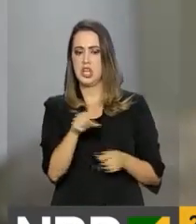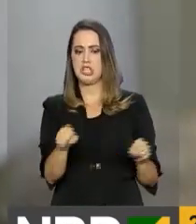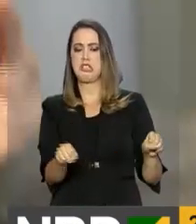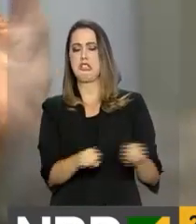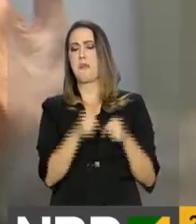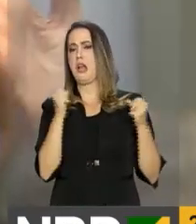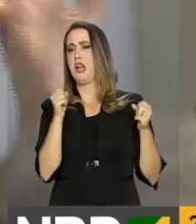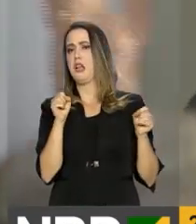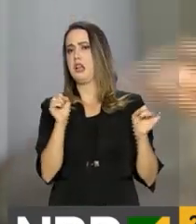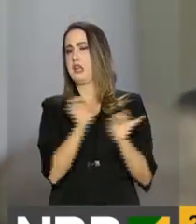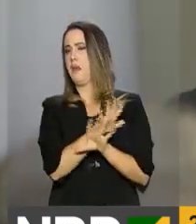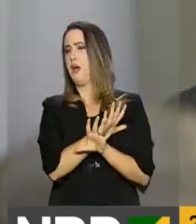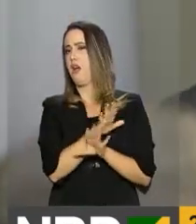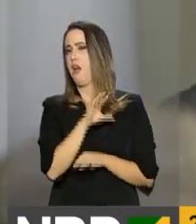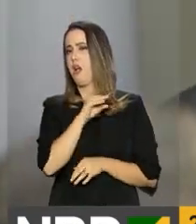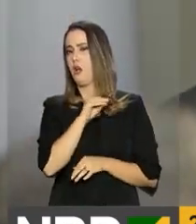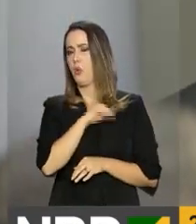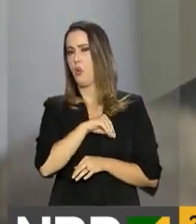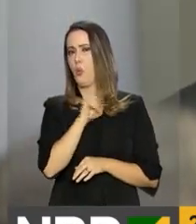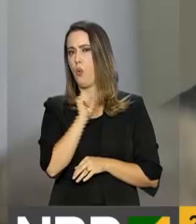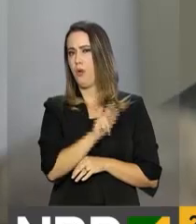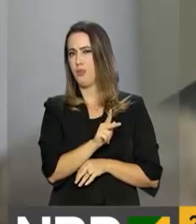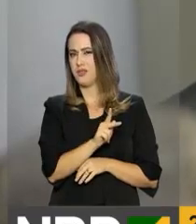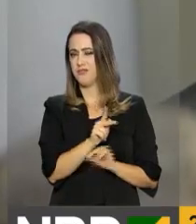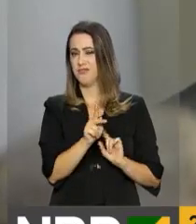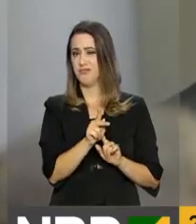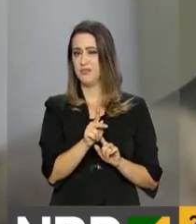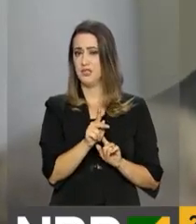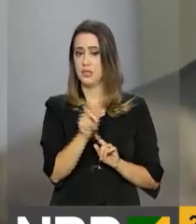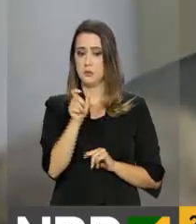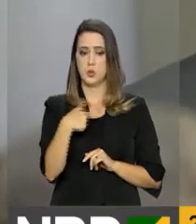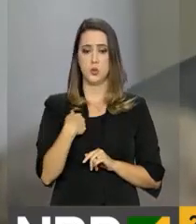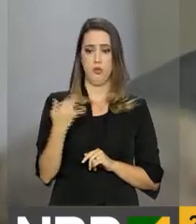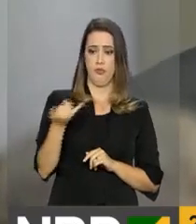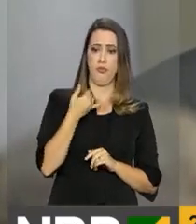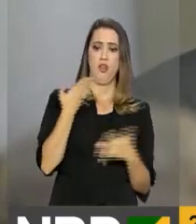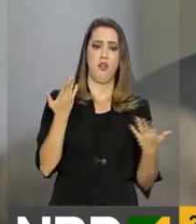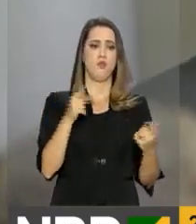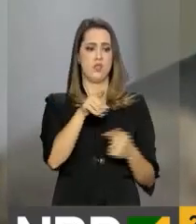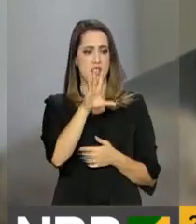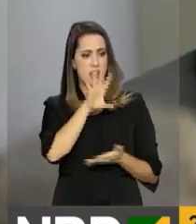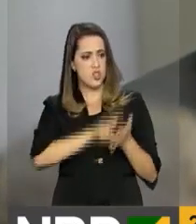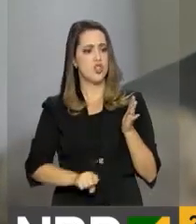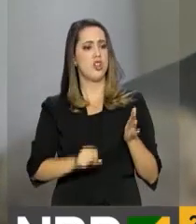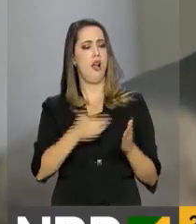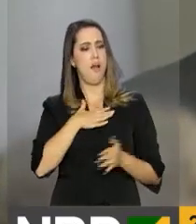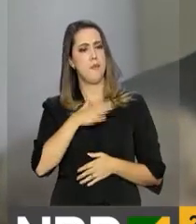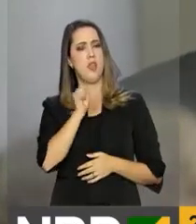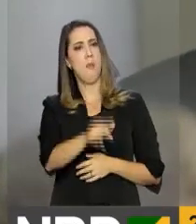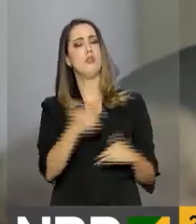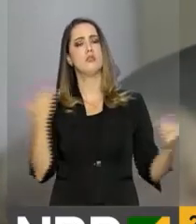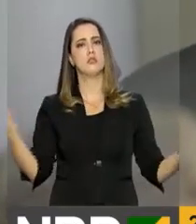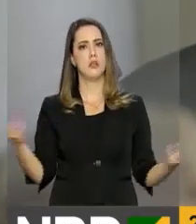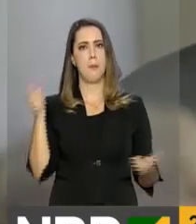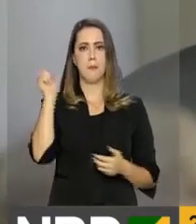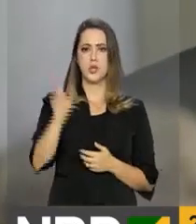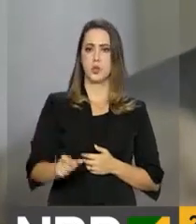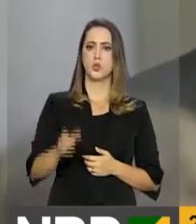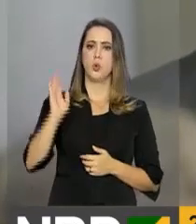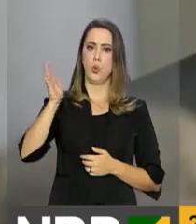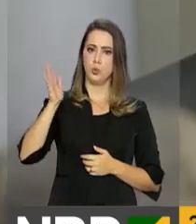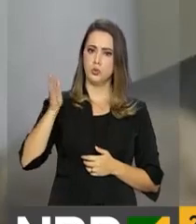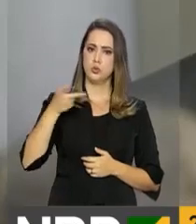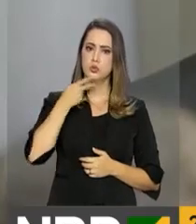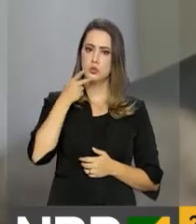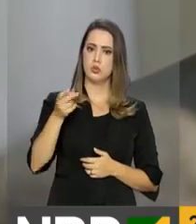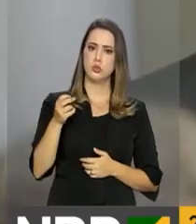aposentadoria. Eu verifiquei gente até que se encontrava comigo, disse, mas Temer, você quer tirar a minha aposentadoria? Gente que,